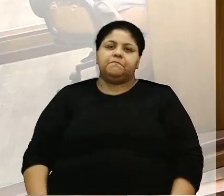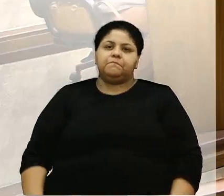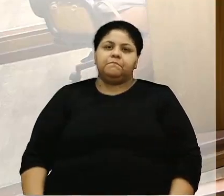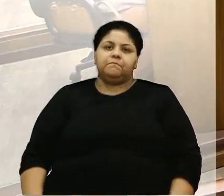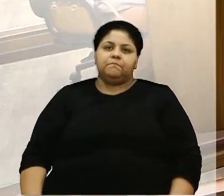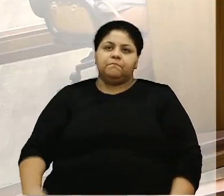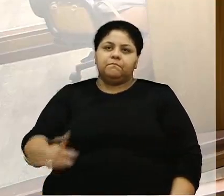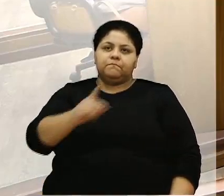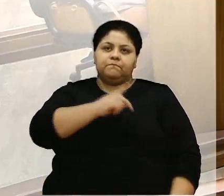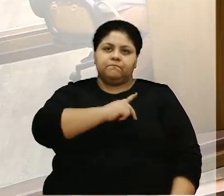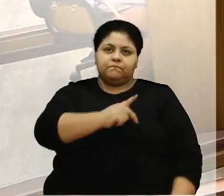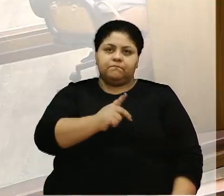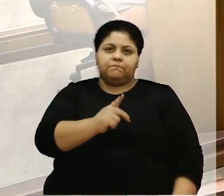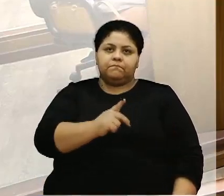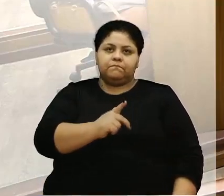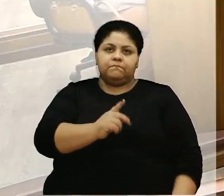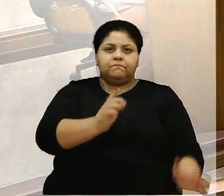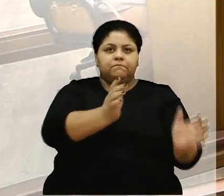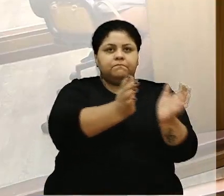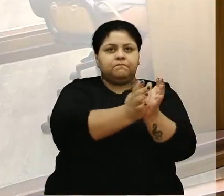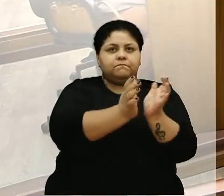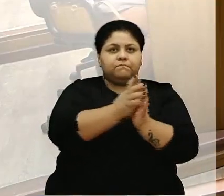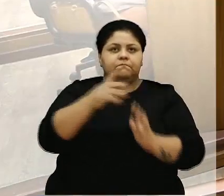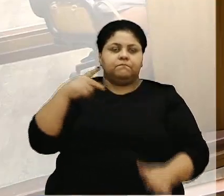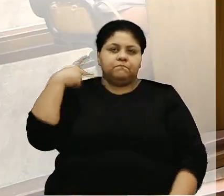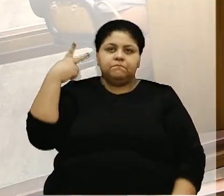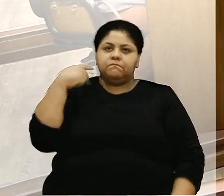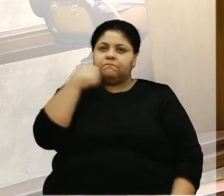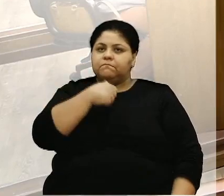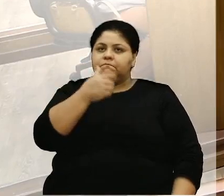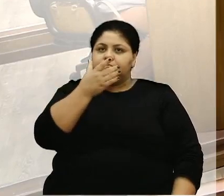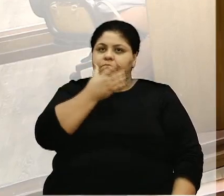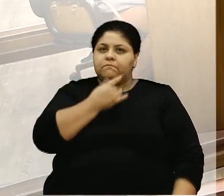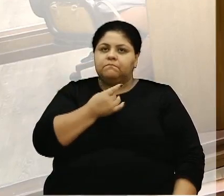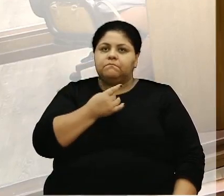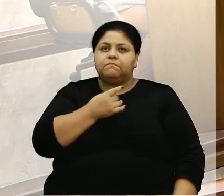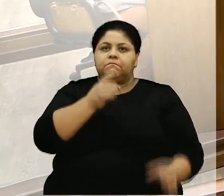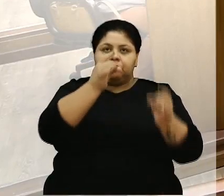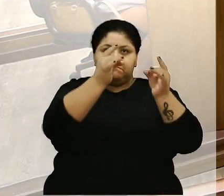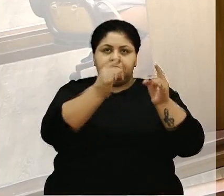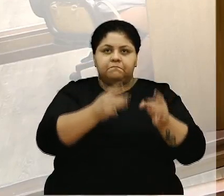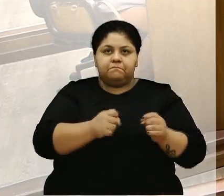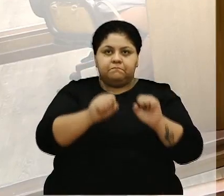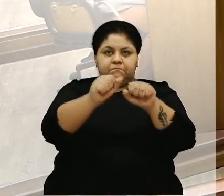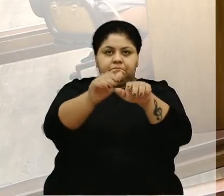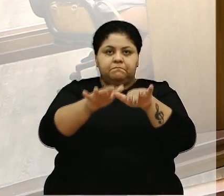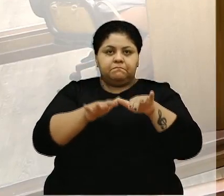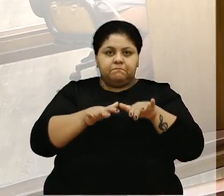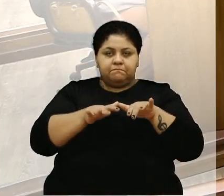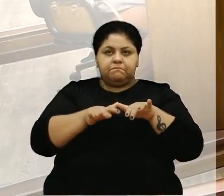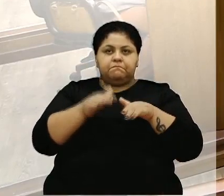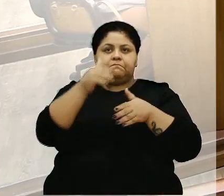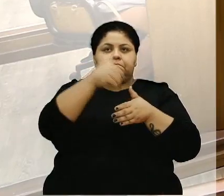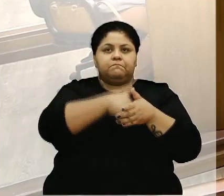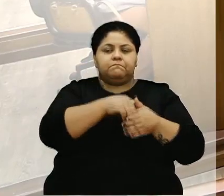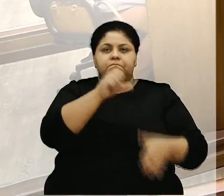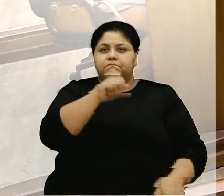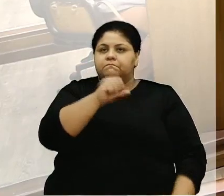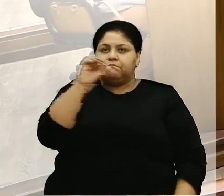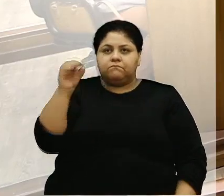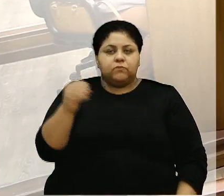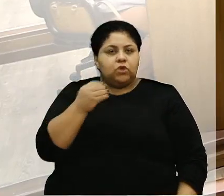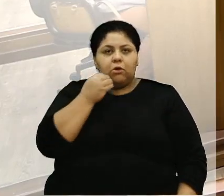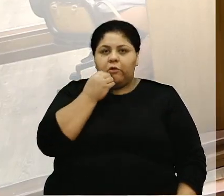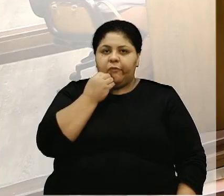Senhora Presidente, caros colegas vereadores, especialmente a plateia que nos assiste, meu voto é favorável, com